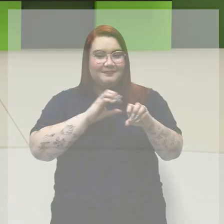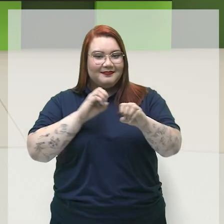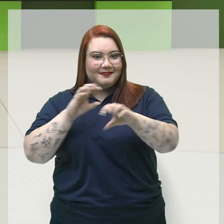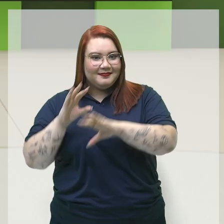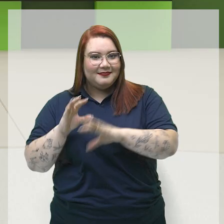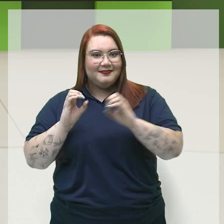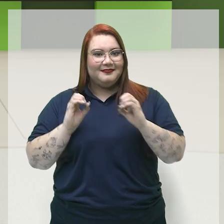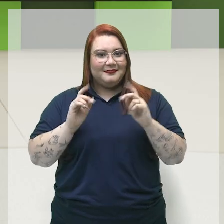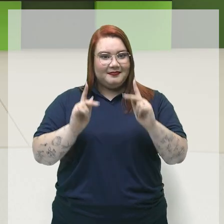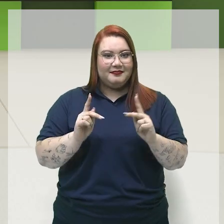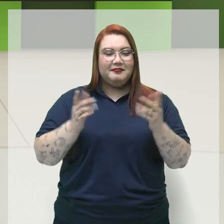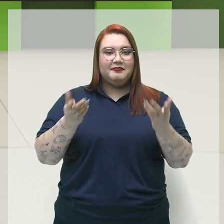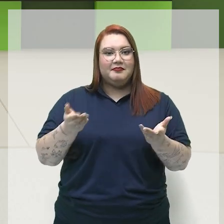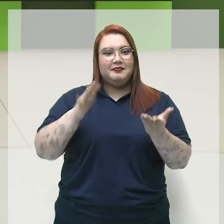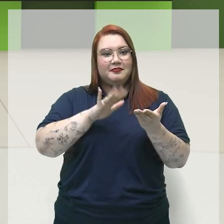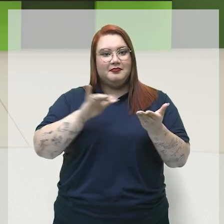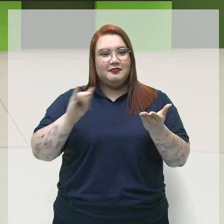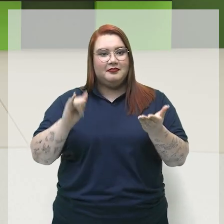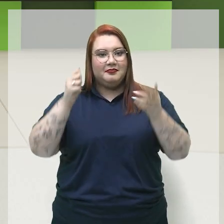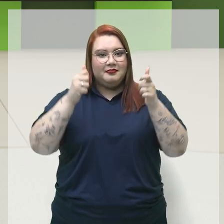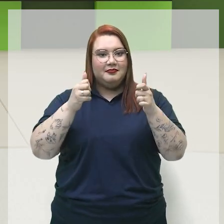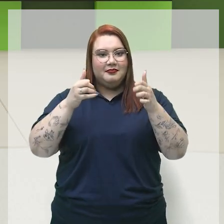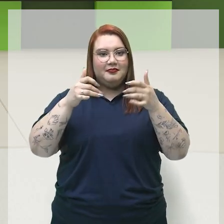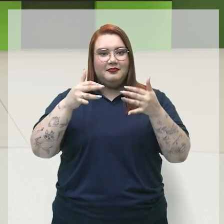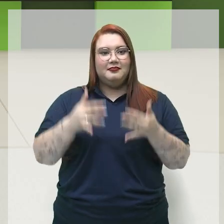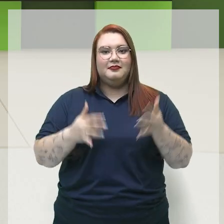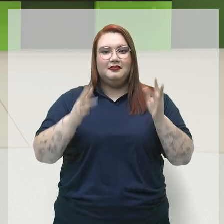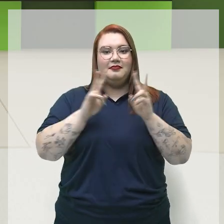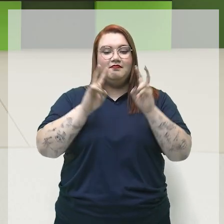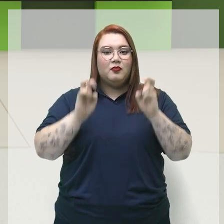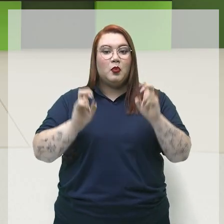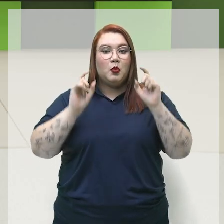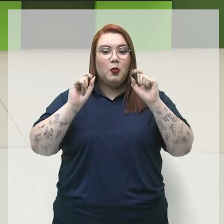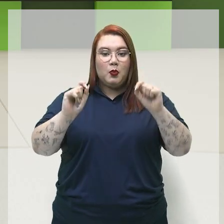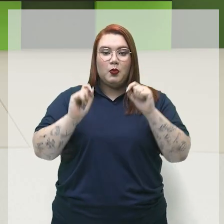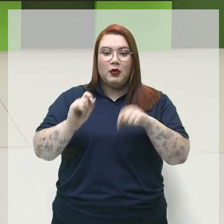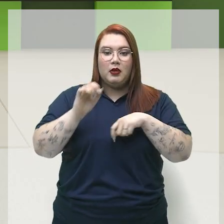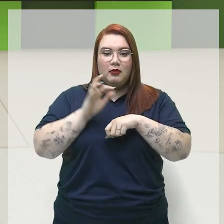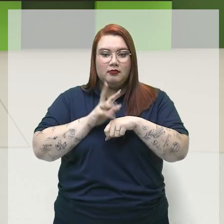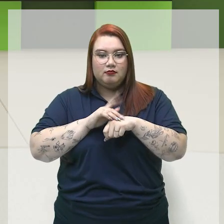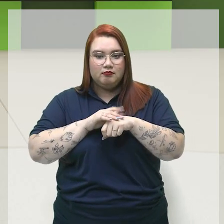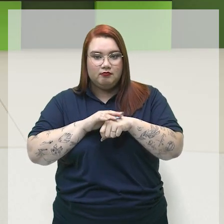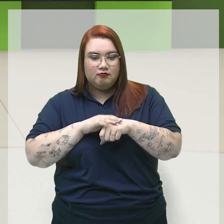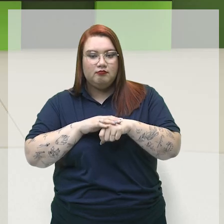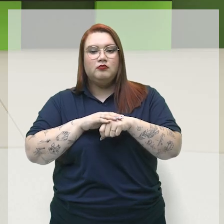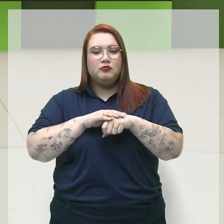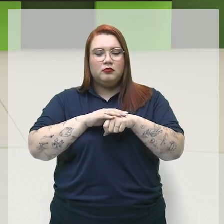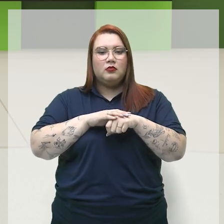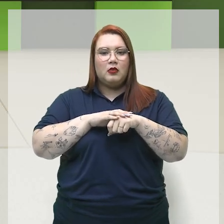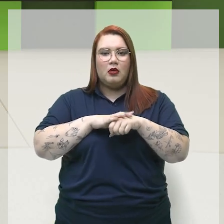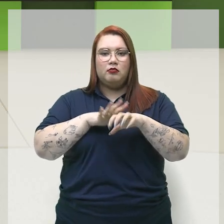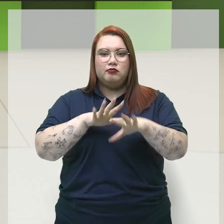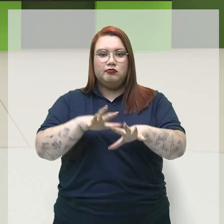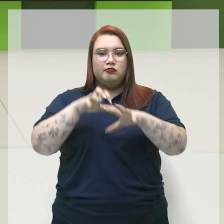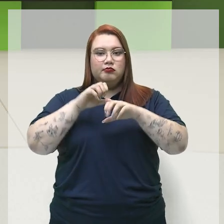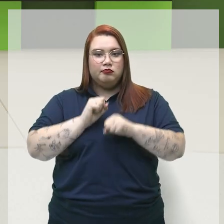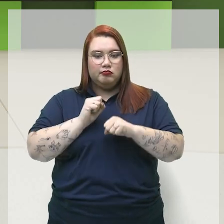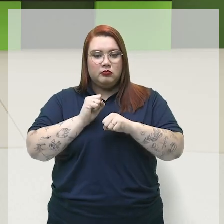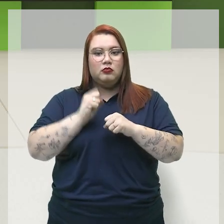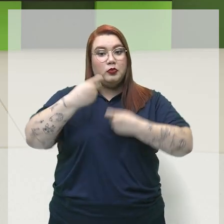Então, a gente vai falar aqui sobre as infecções sexualmente transmissíveis, também conhecida ali pela